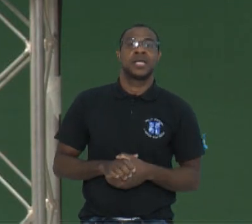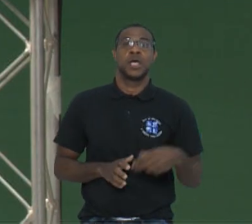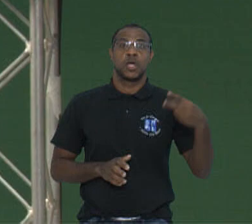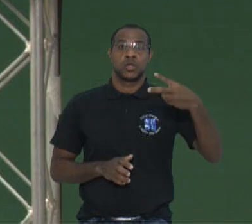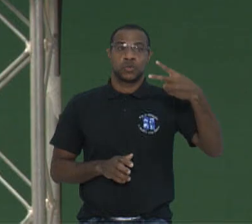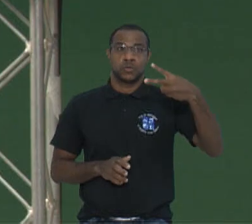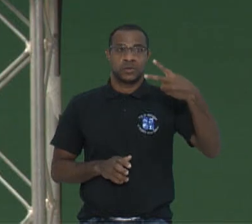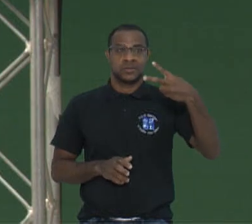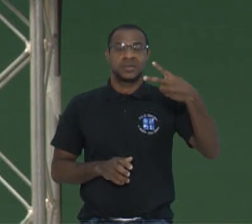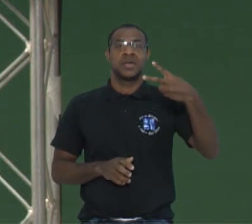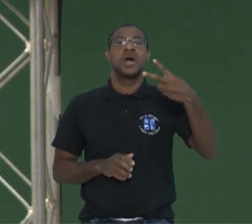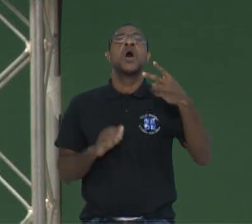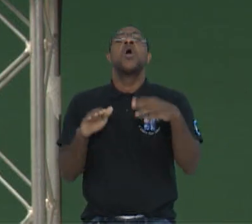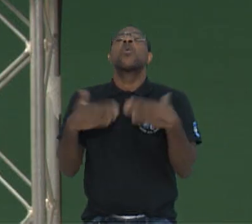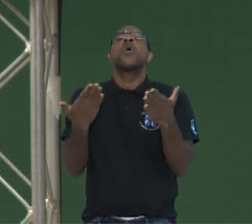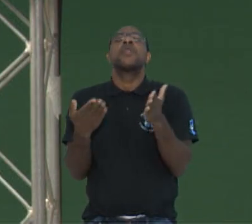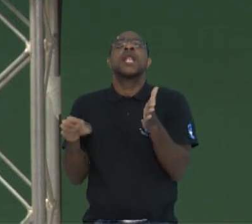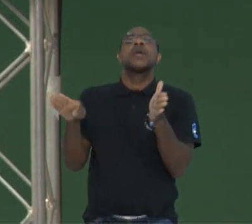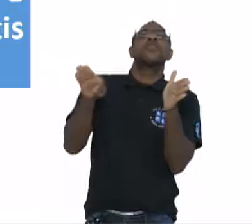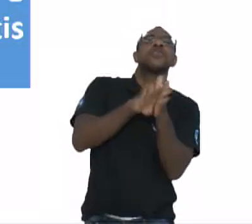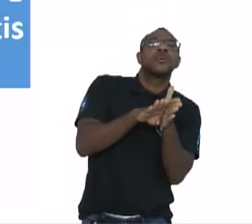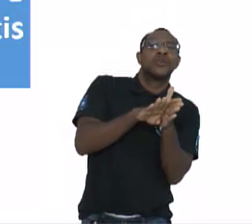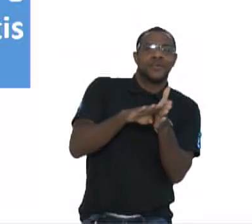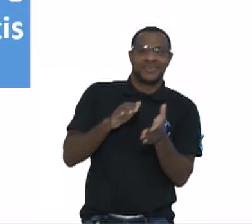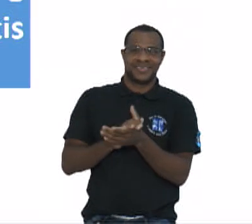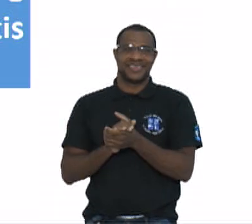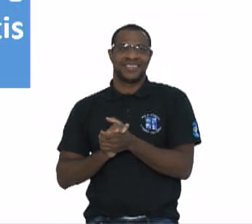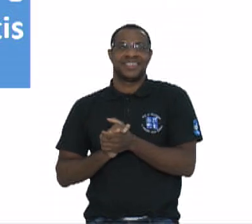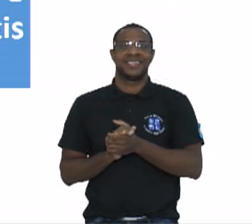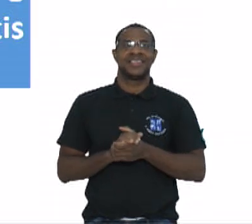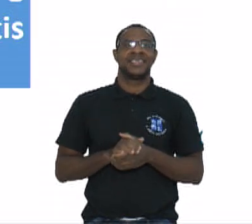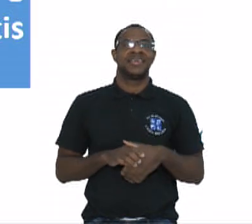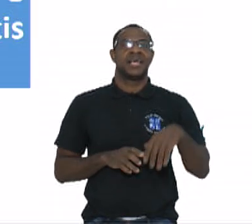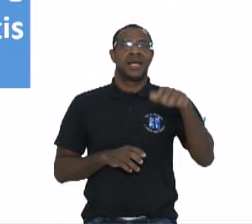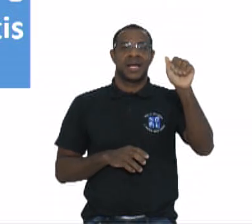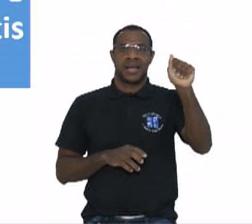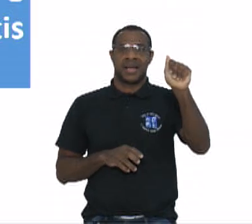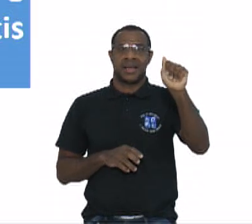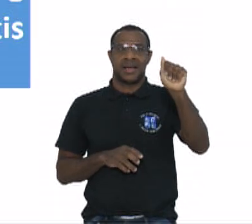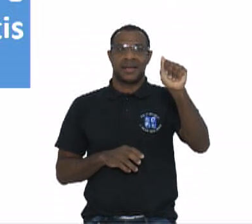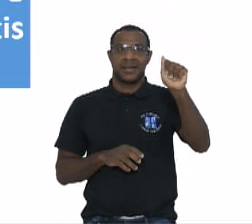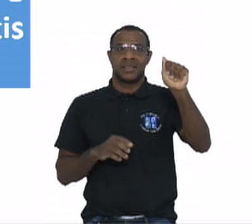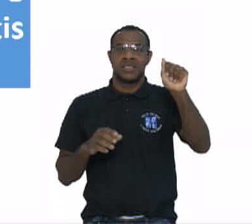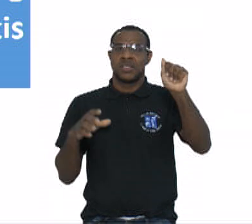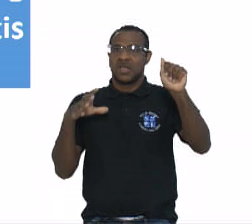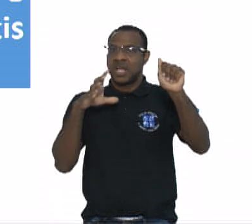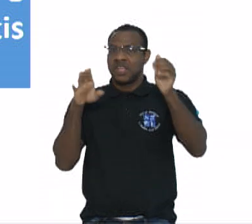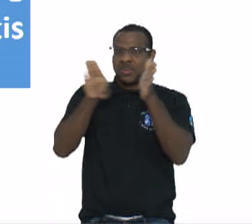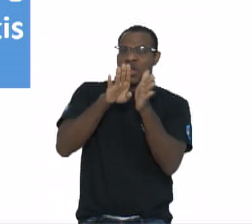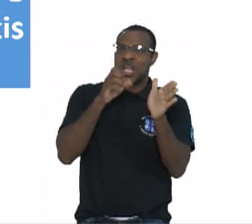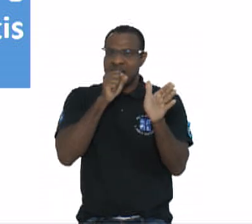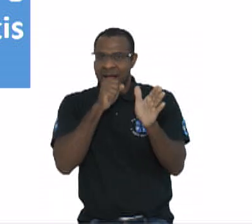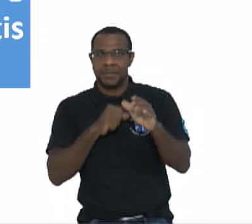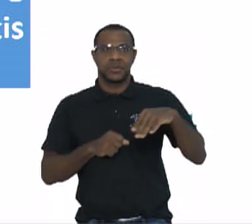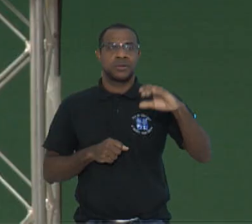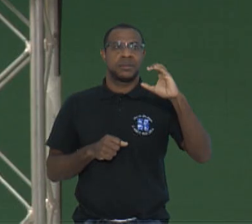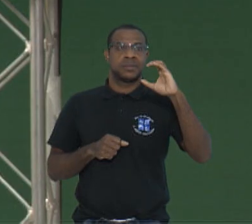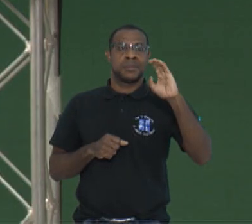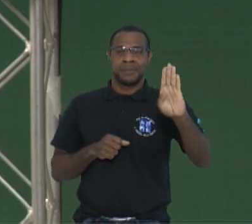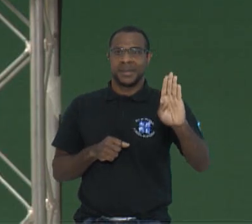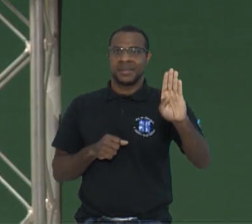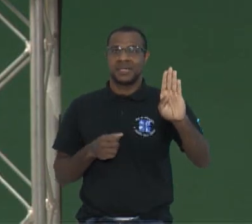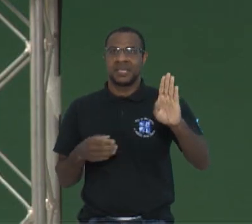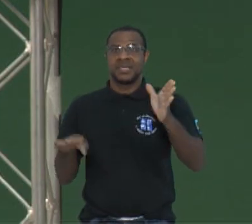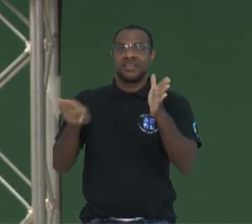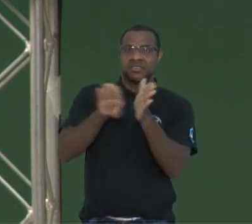arrive? Quando ela chegou? She arrived on Saturday. Chegou no sábado. She got there by ship.